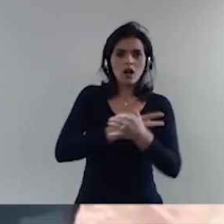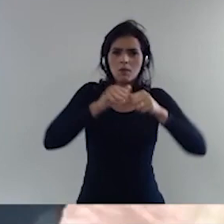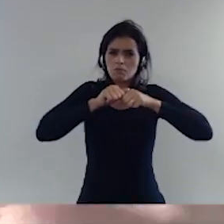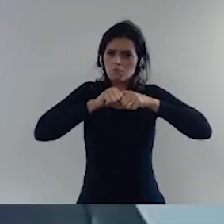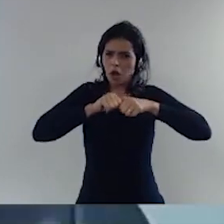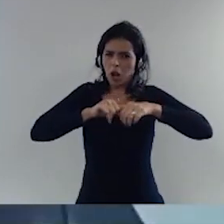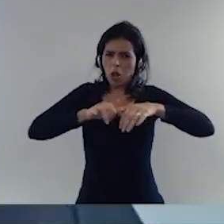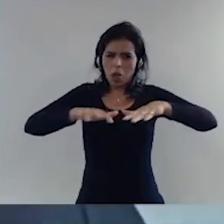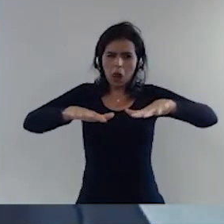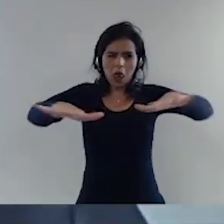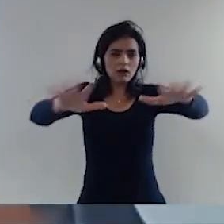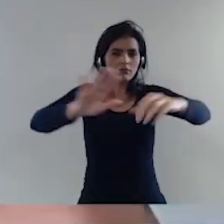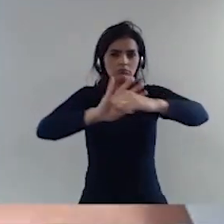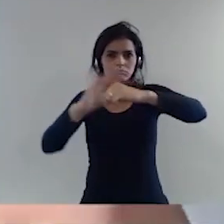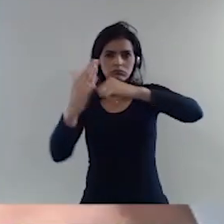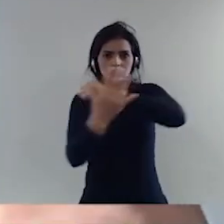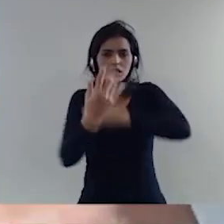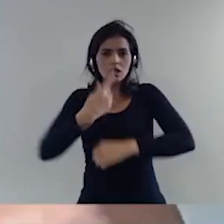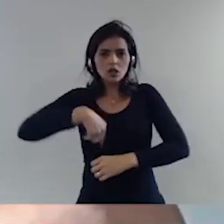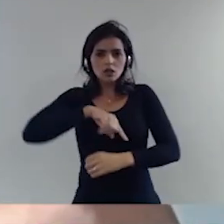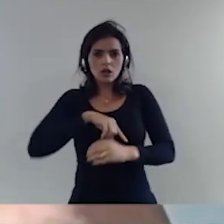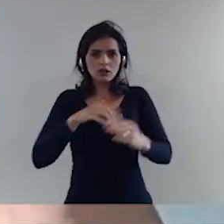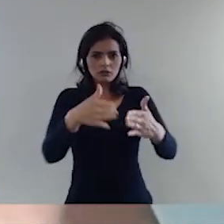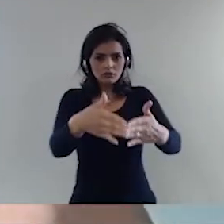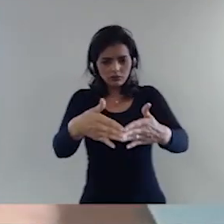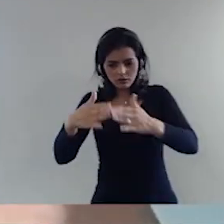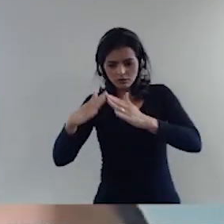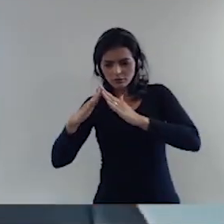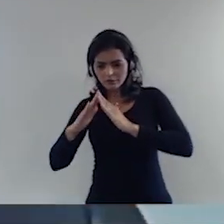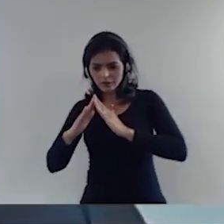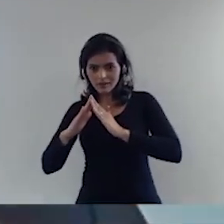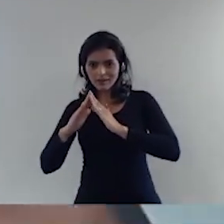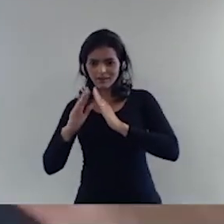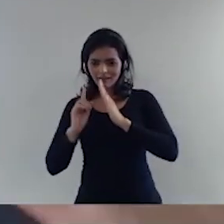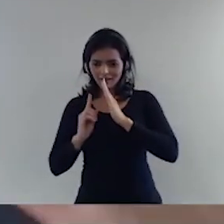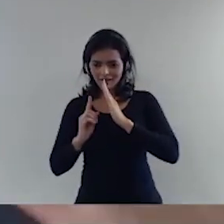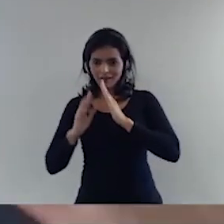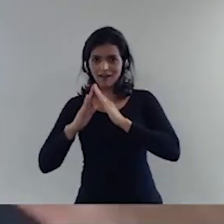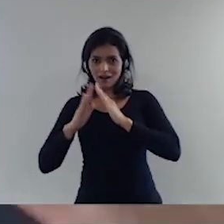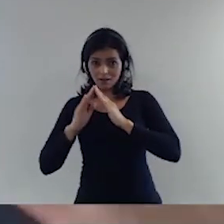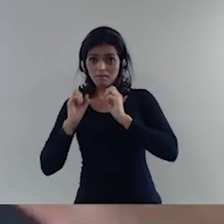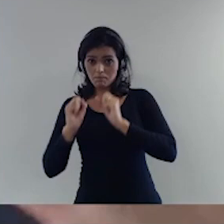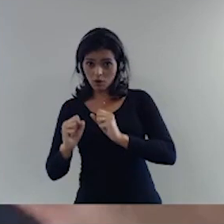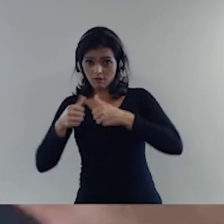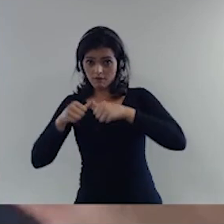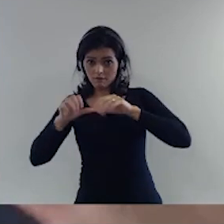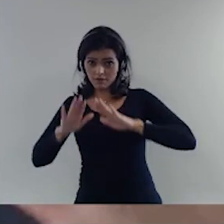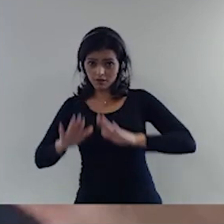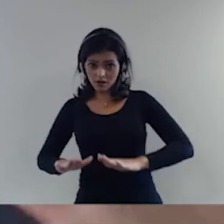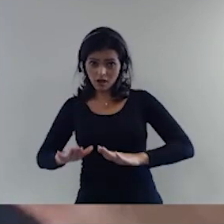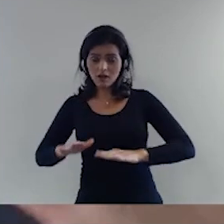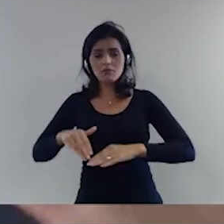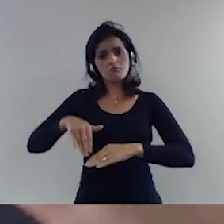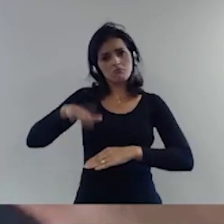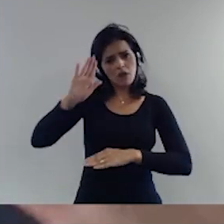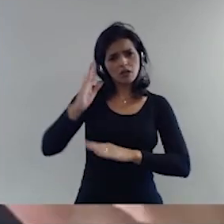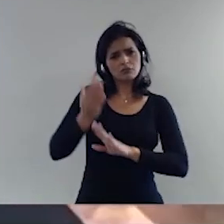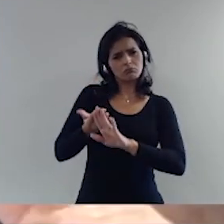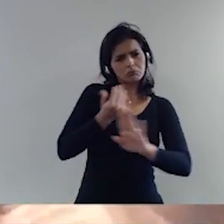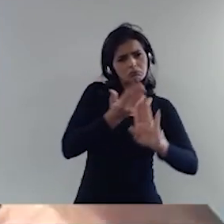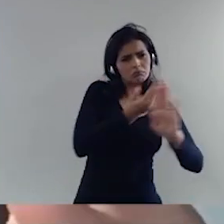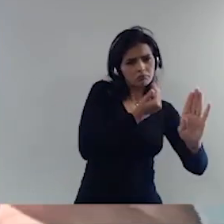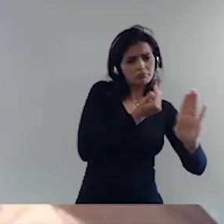no Brasil. Todos nos recolhemos às nossas casas, quem pôde fez com mais ou menos